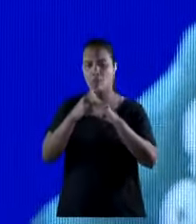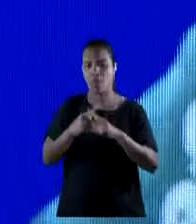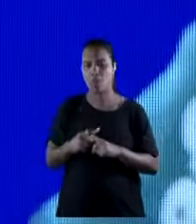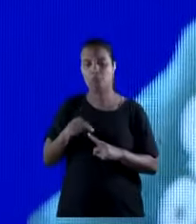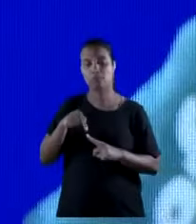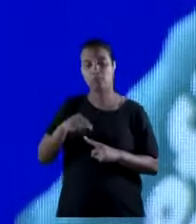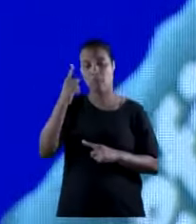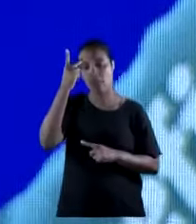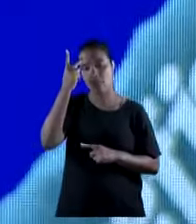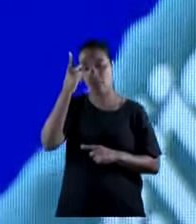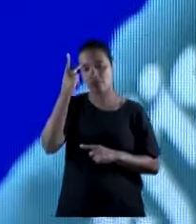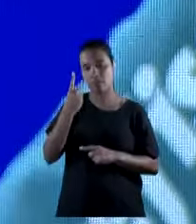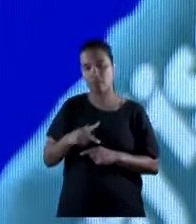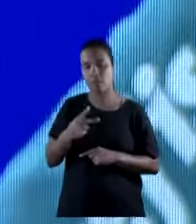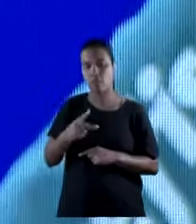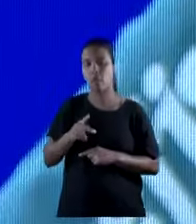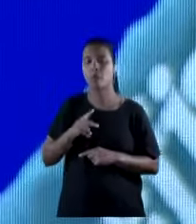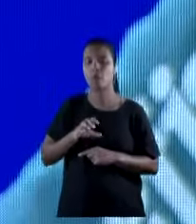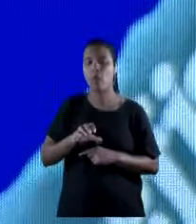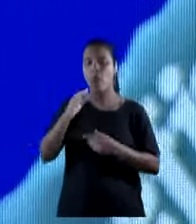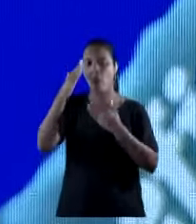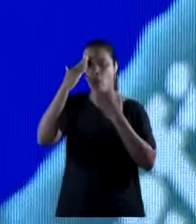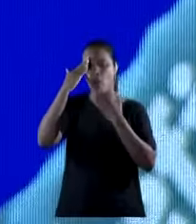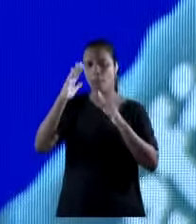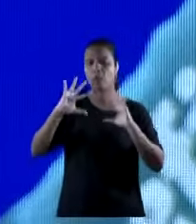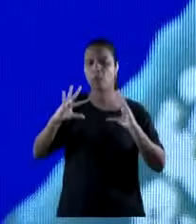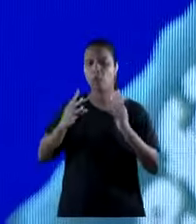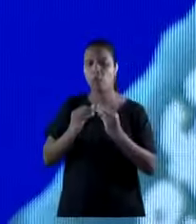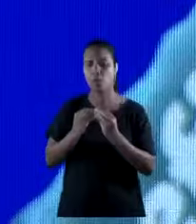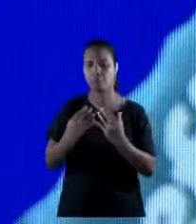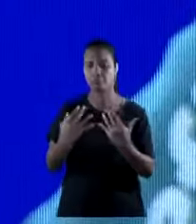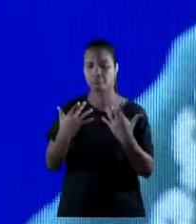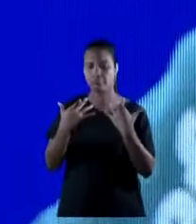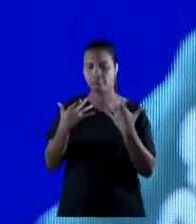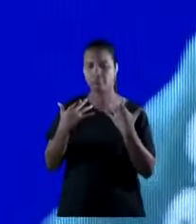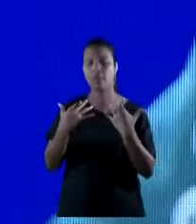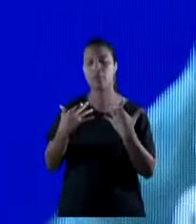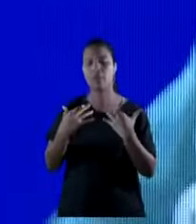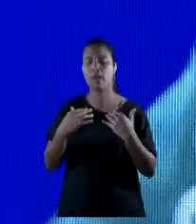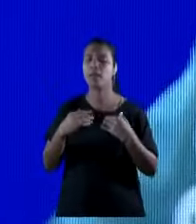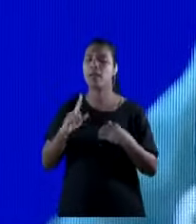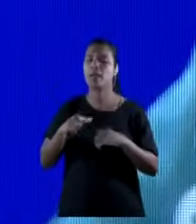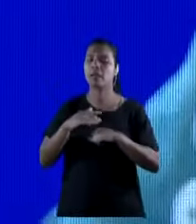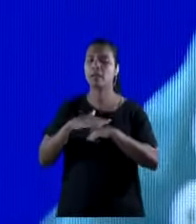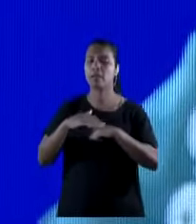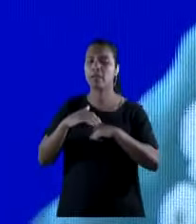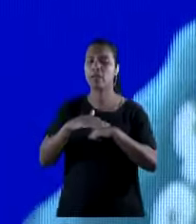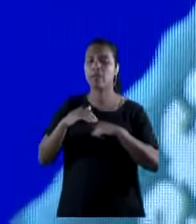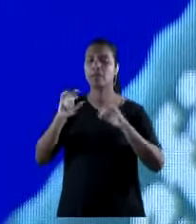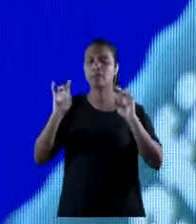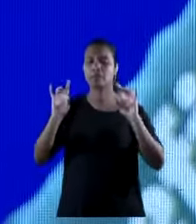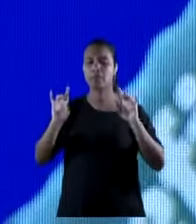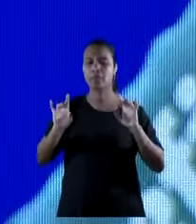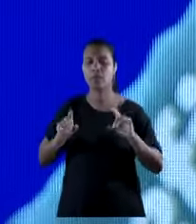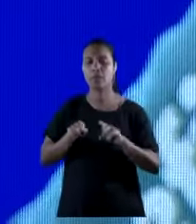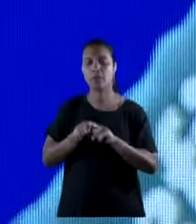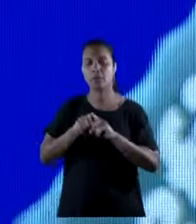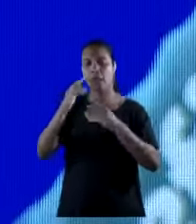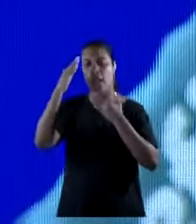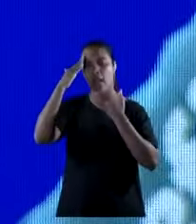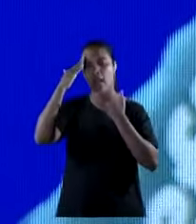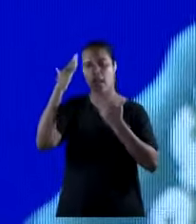Paulistão. E muito obrigado a todos. E de forma muito especial e carinhosa, como devem saber, gostaria de